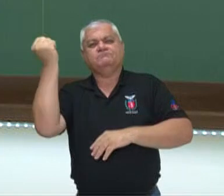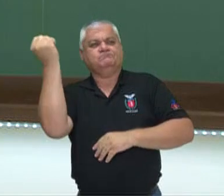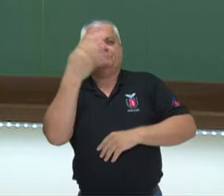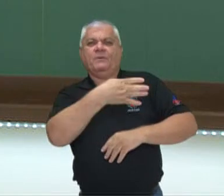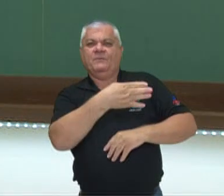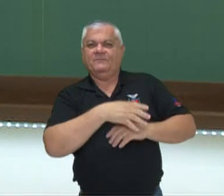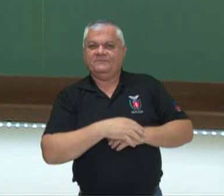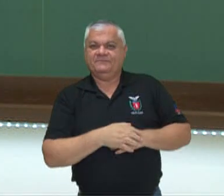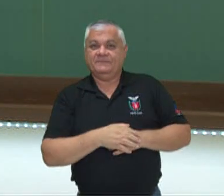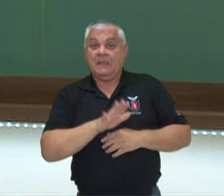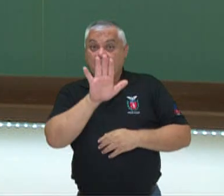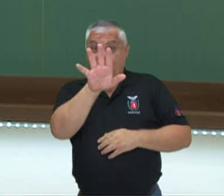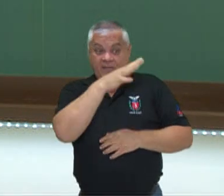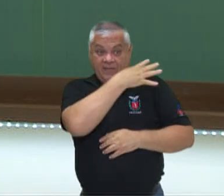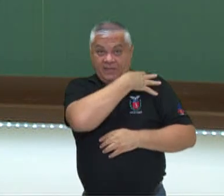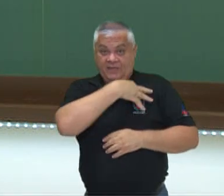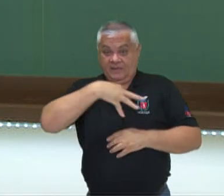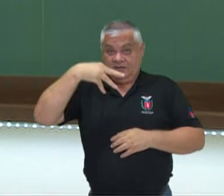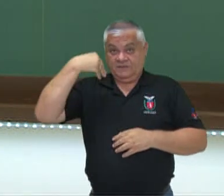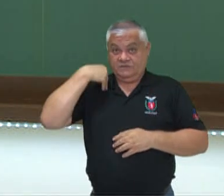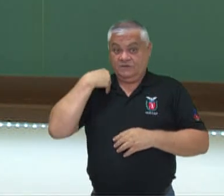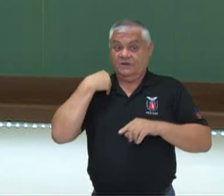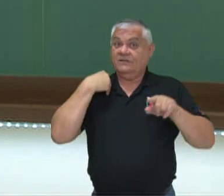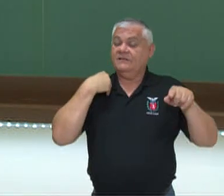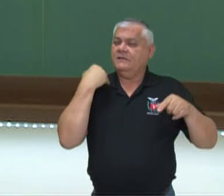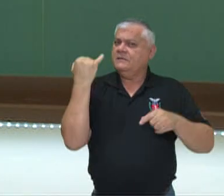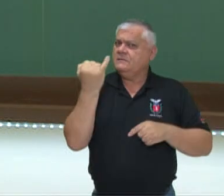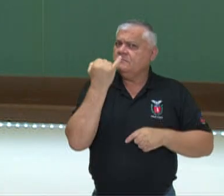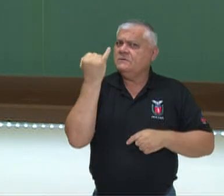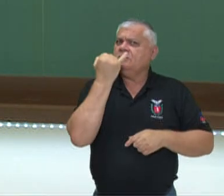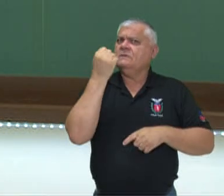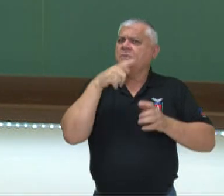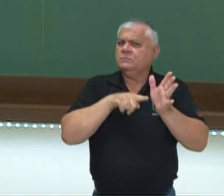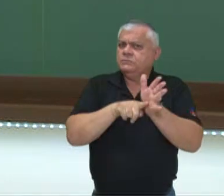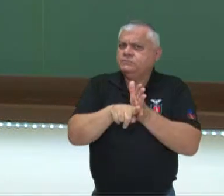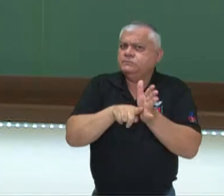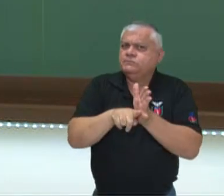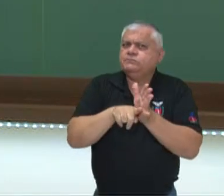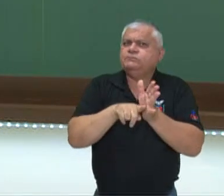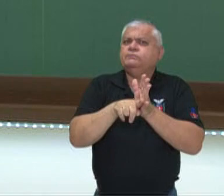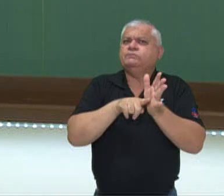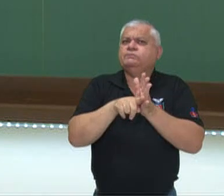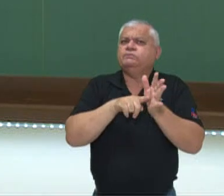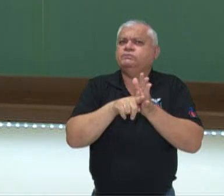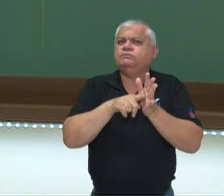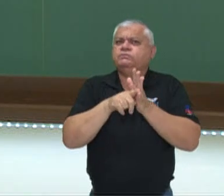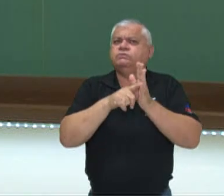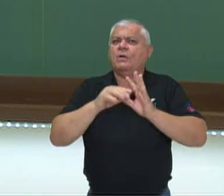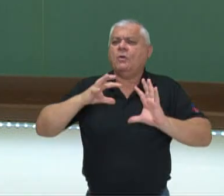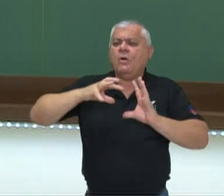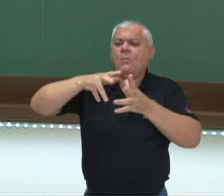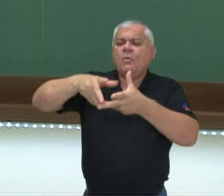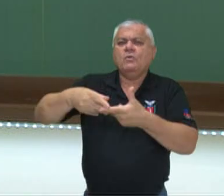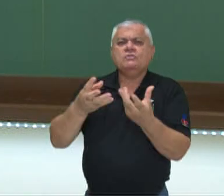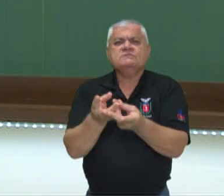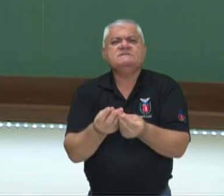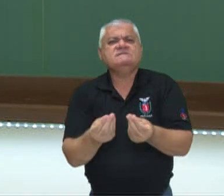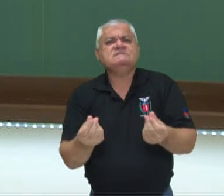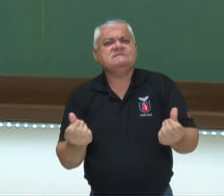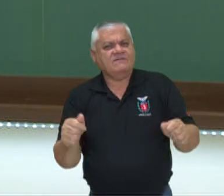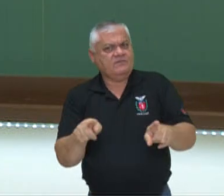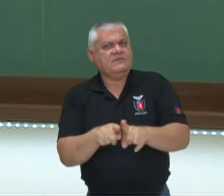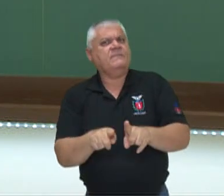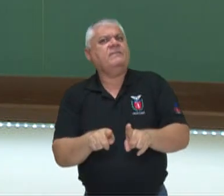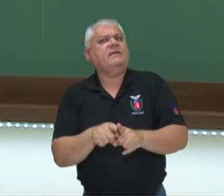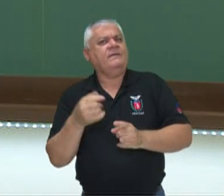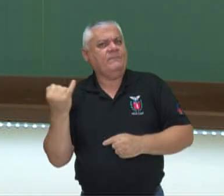Já para Aristóteles era necessário voltar à investigação filosófica ao mundo sensível também, tá? Então